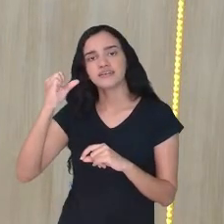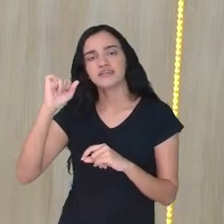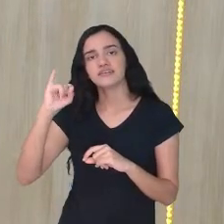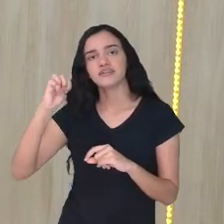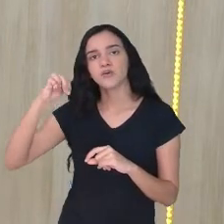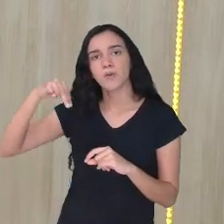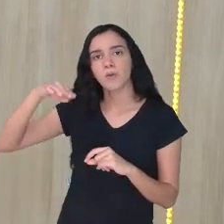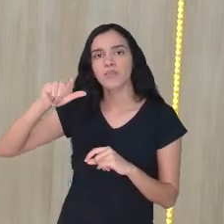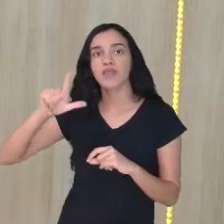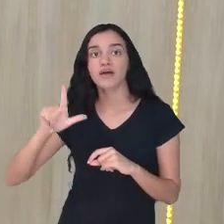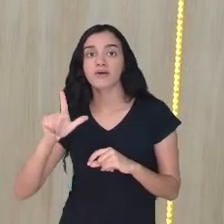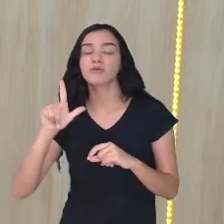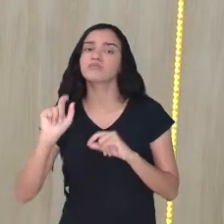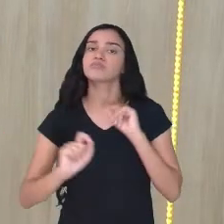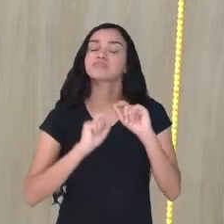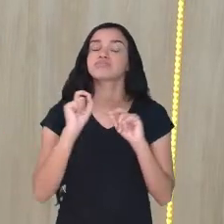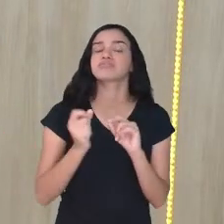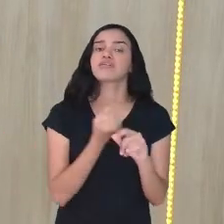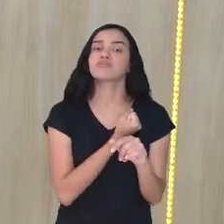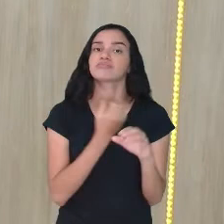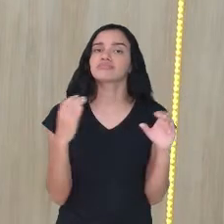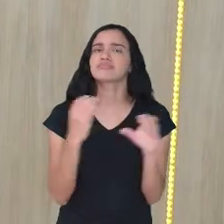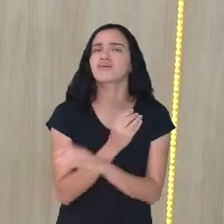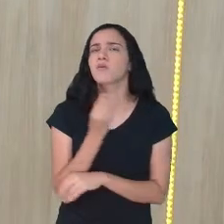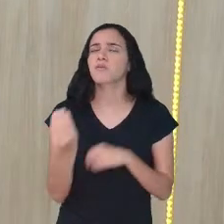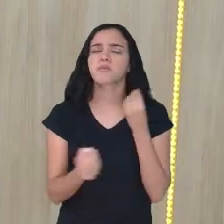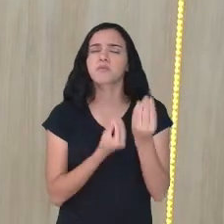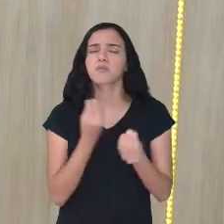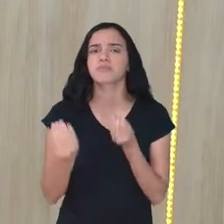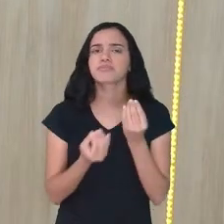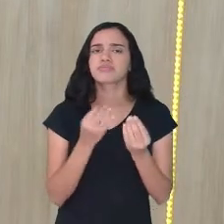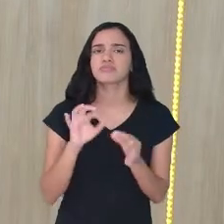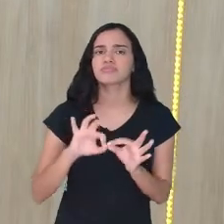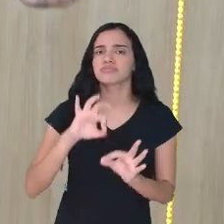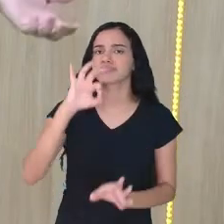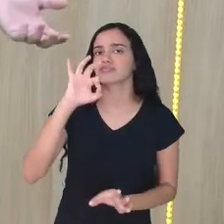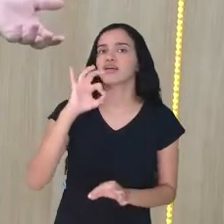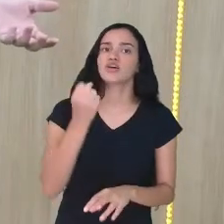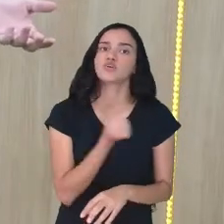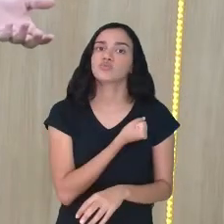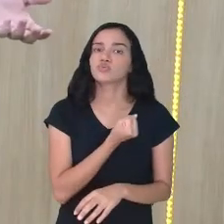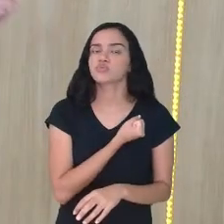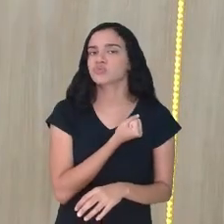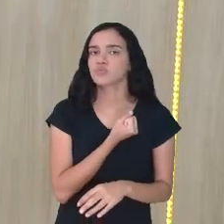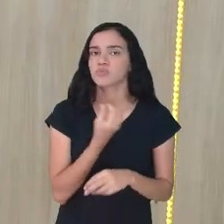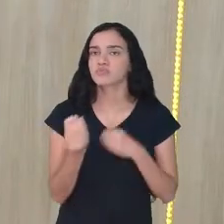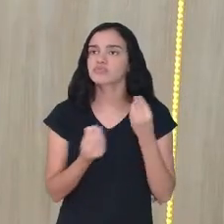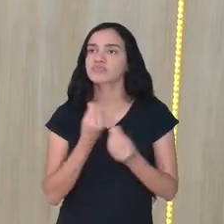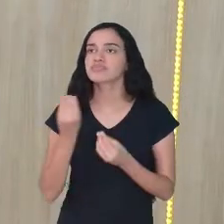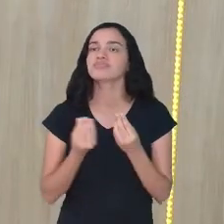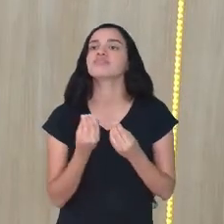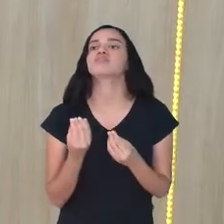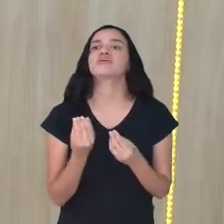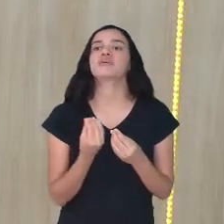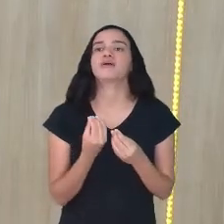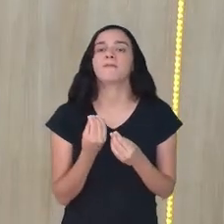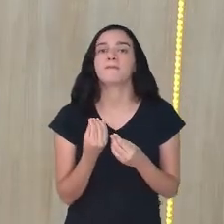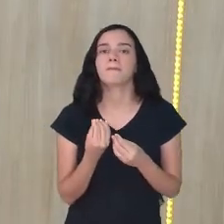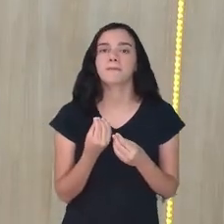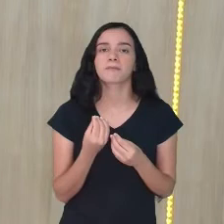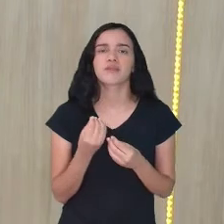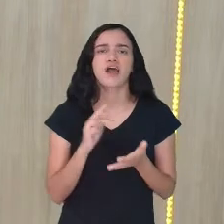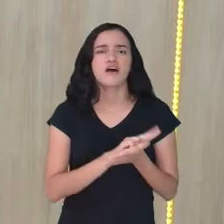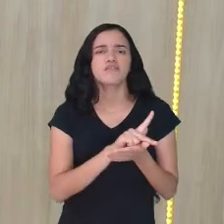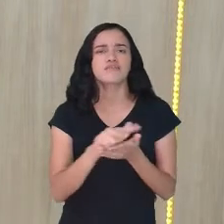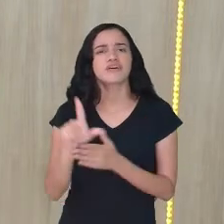vou medir, né? Como foi que apareceu os números racionais? Bom, entre